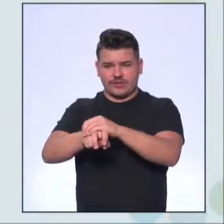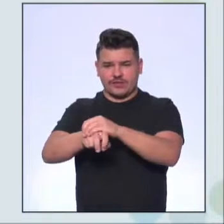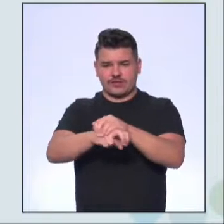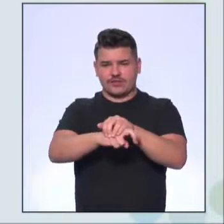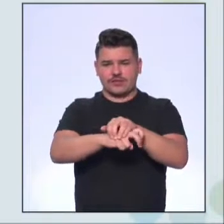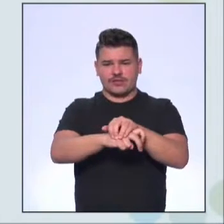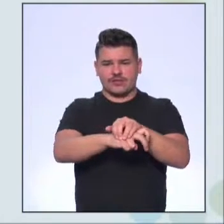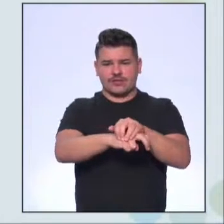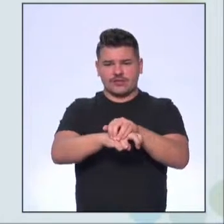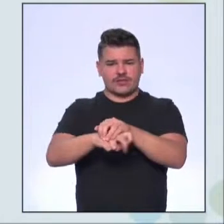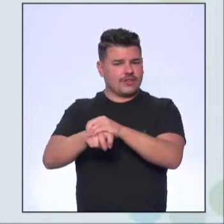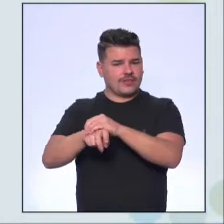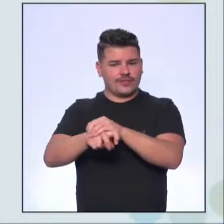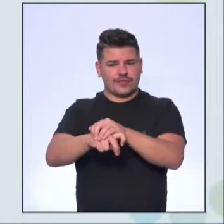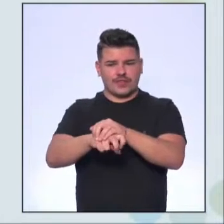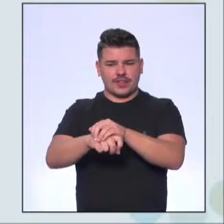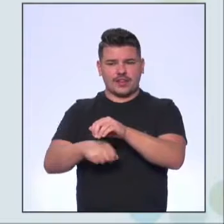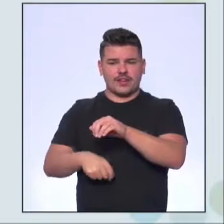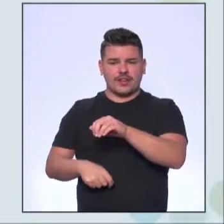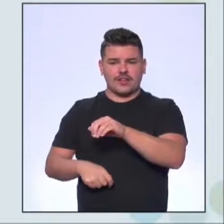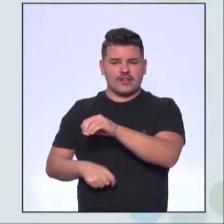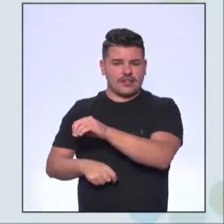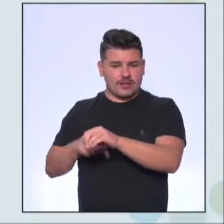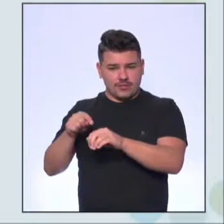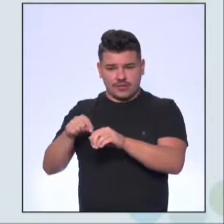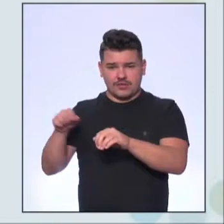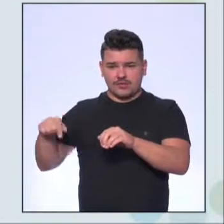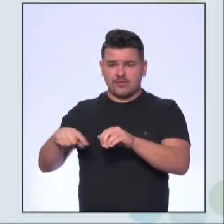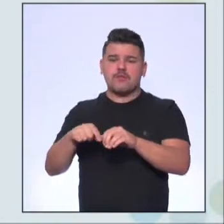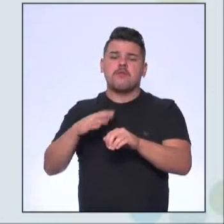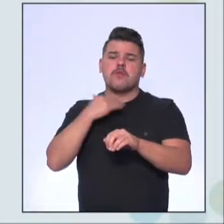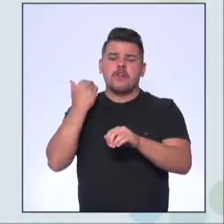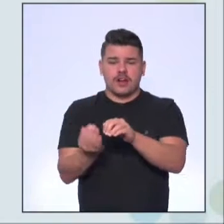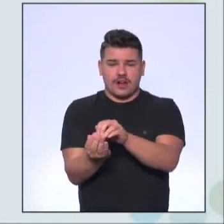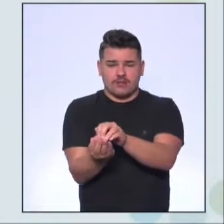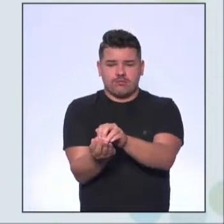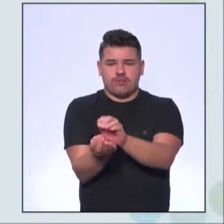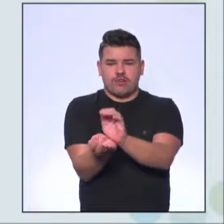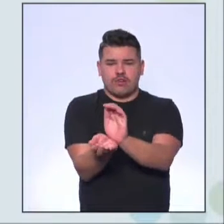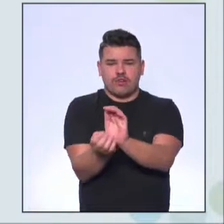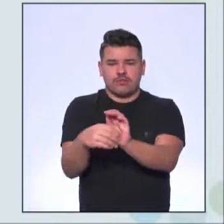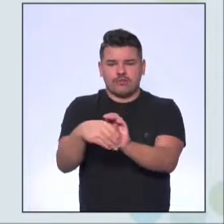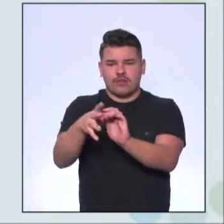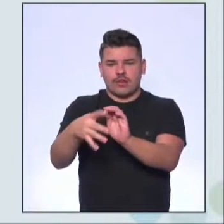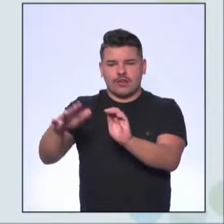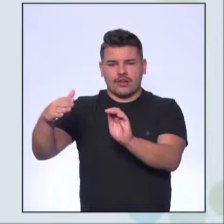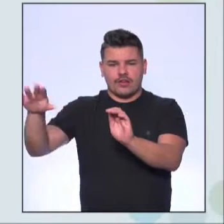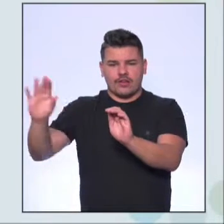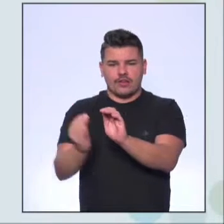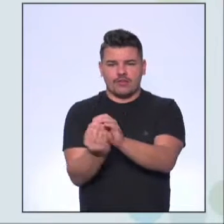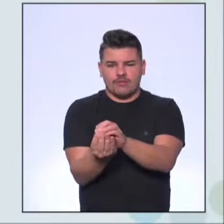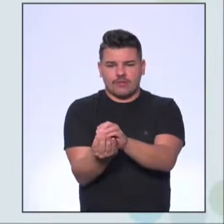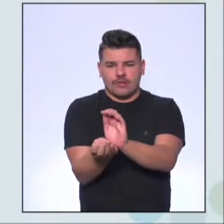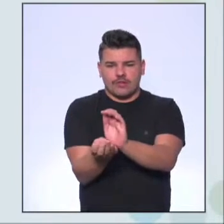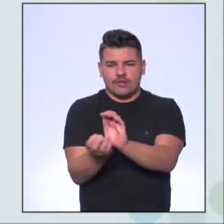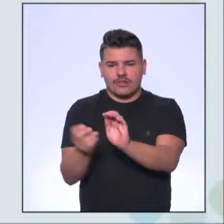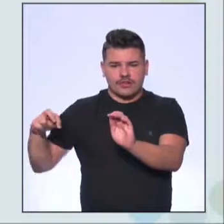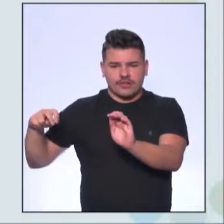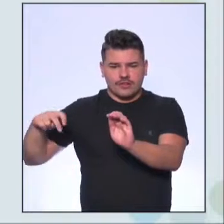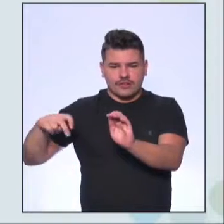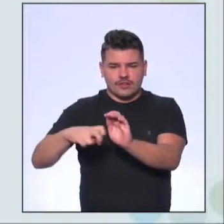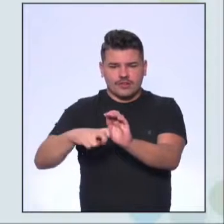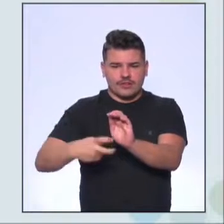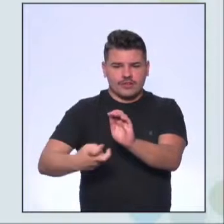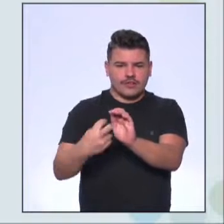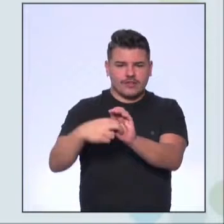molusco. Tá? E essa concha foi abandonada, o molusco morreu, né? E ele está utilizando, tá, essa